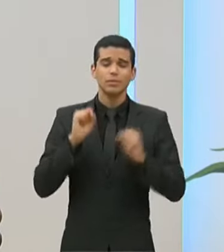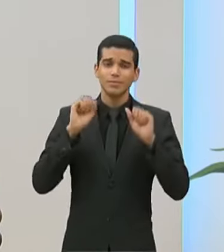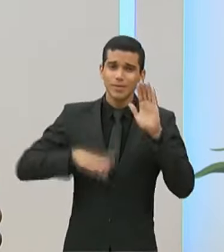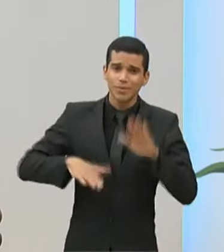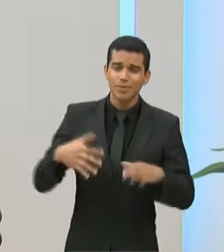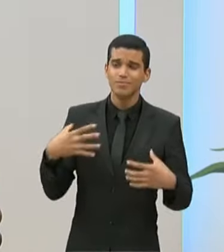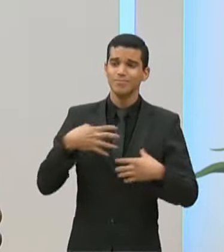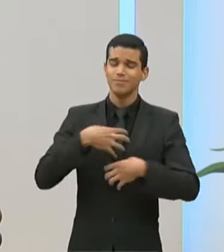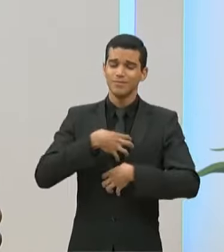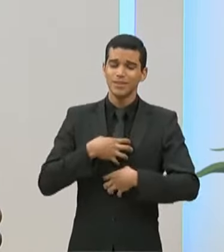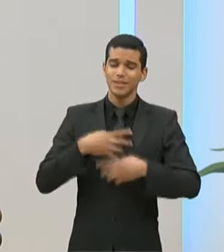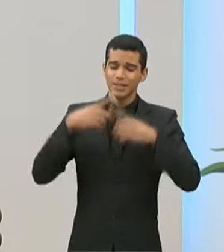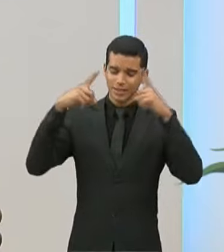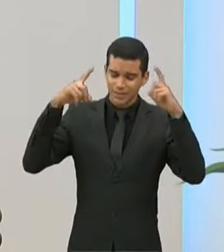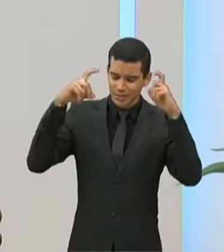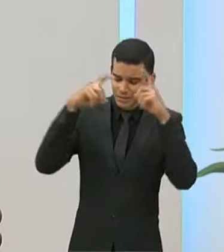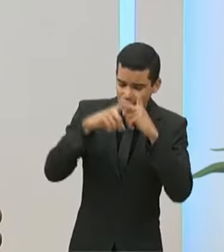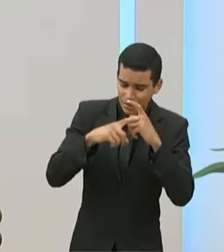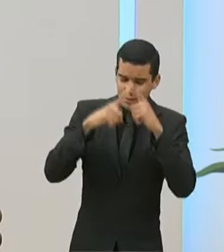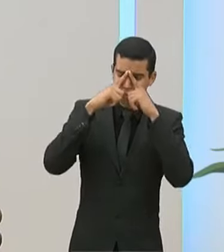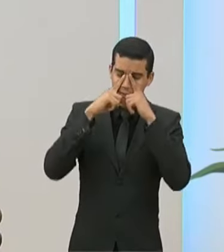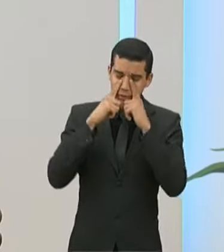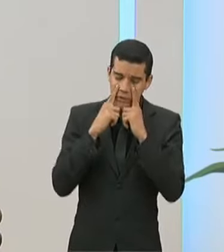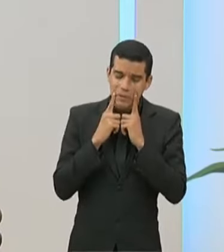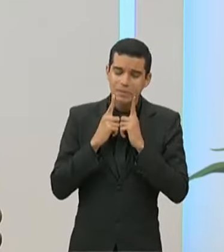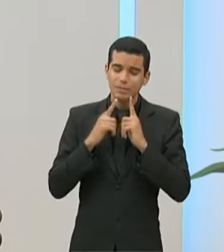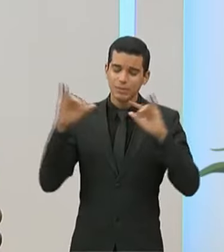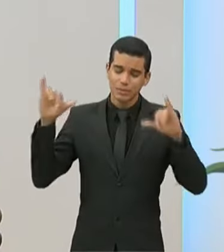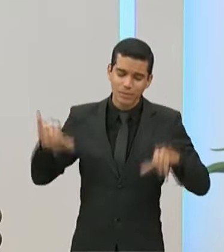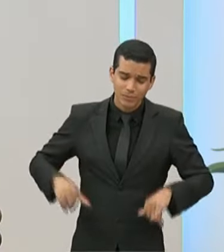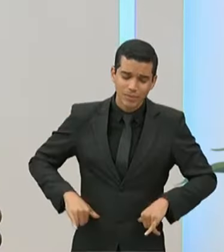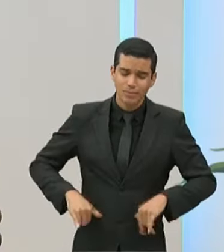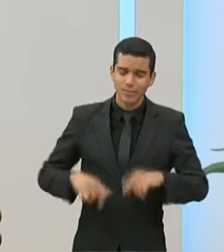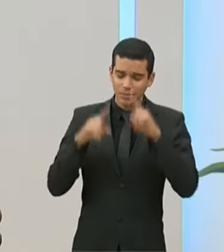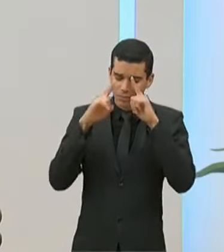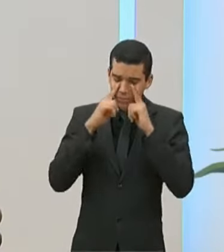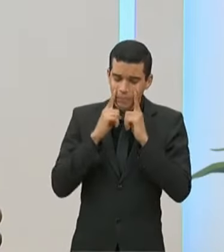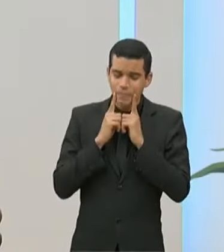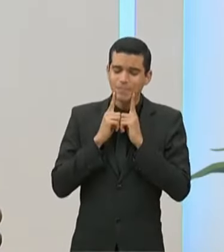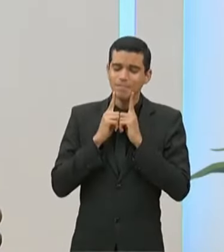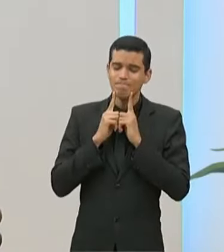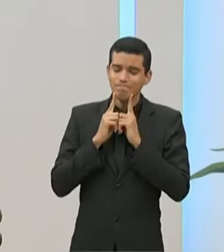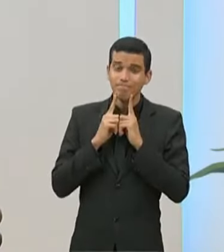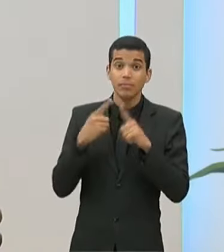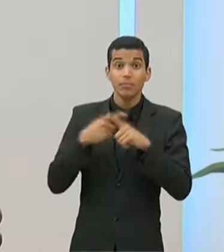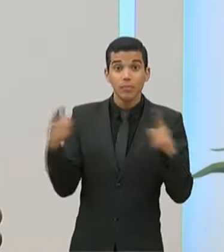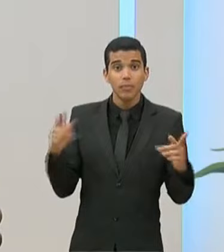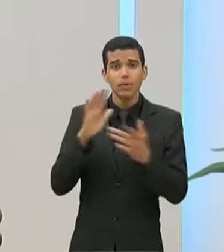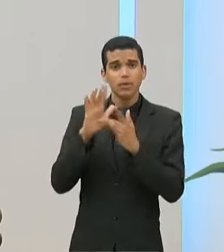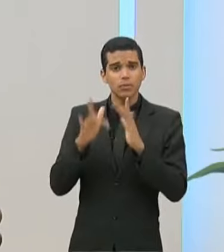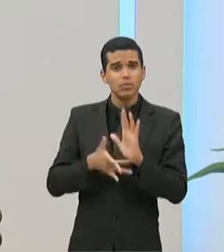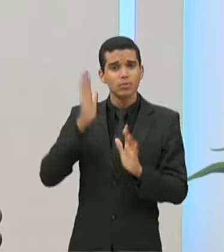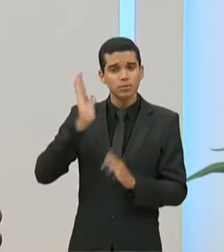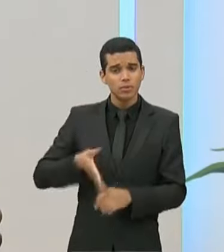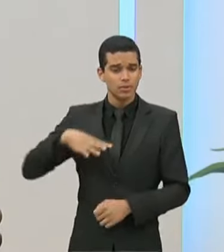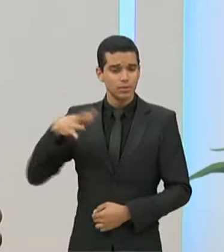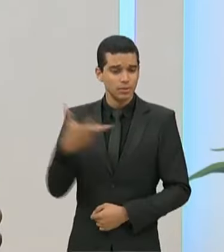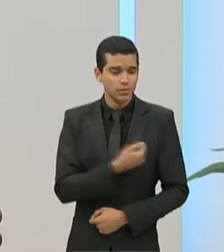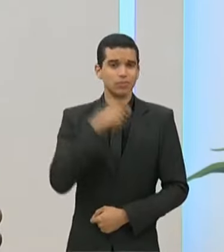estar pesando, as lágrimas hoje podem estar descendo do rosto, mas Jesus lhe salvou e